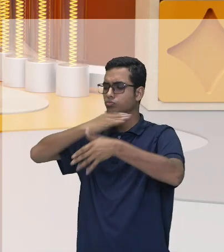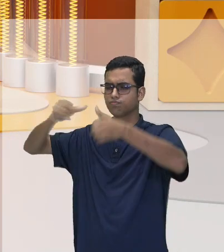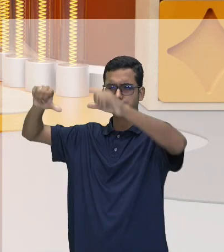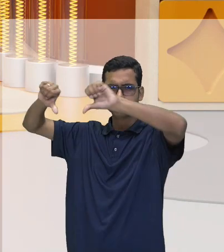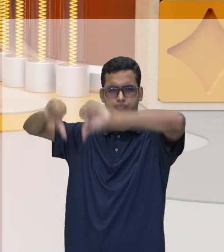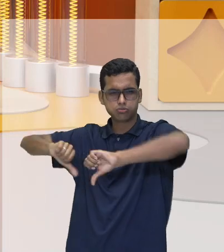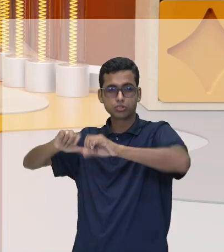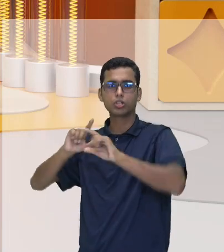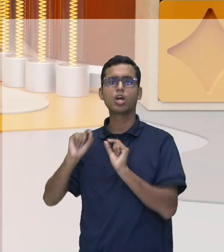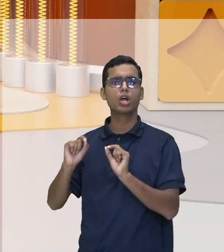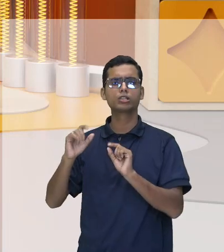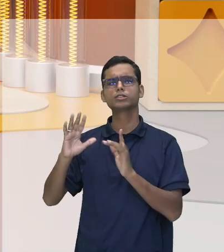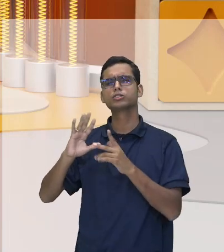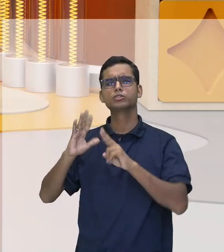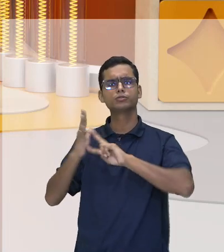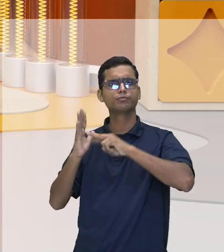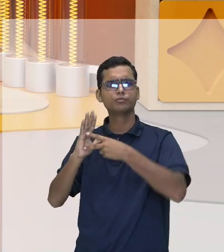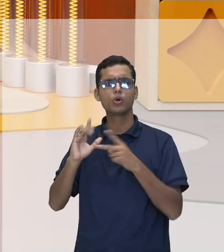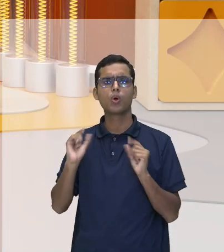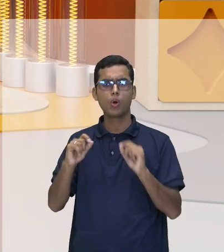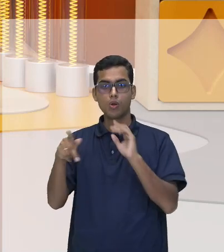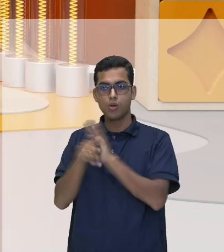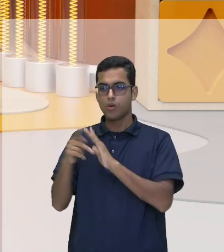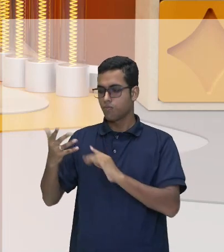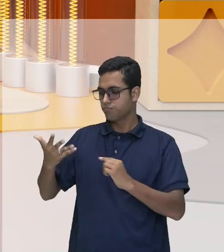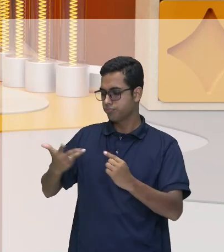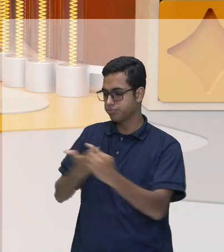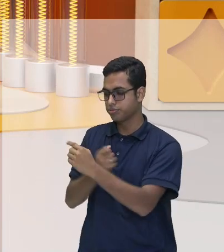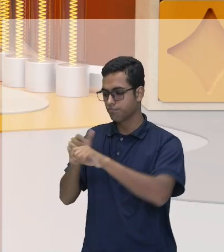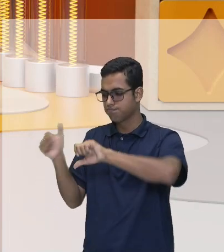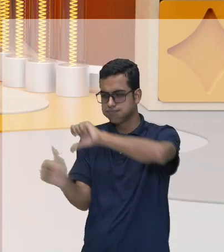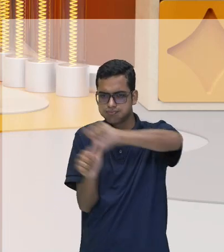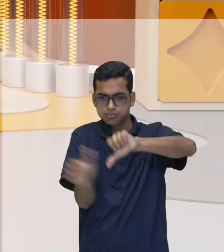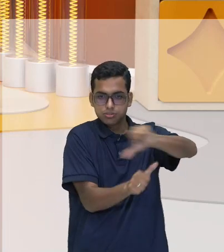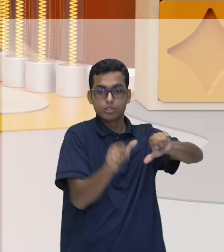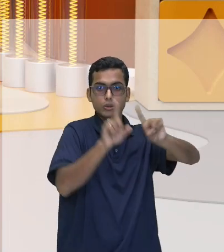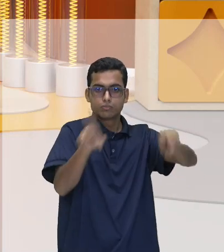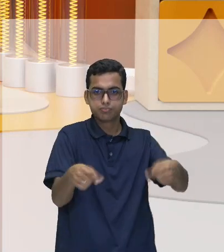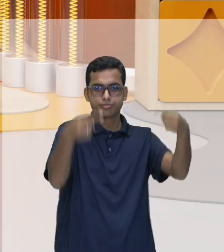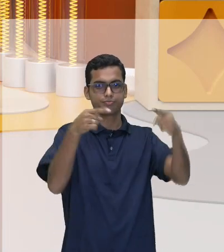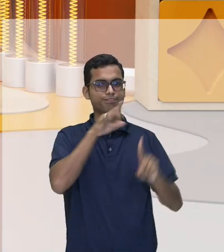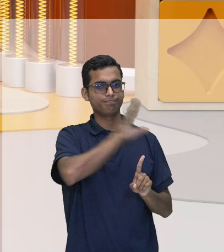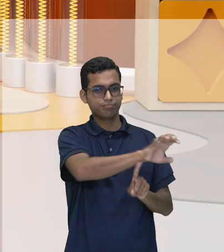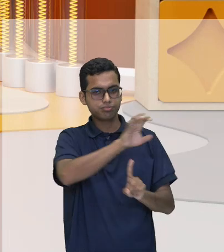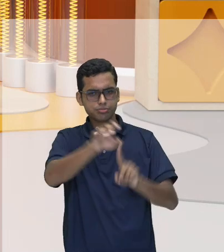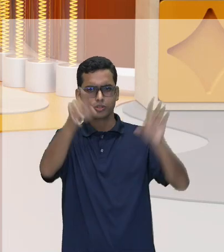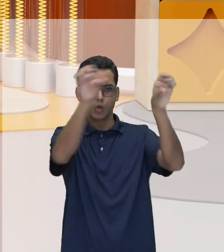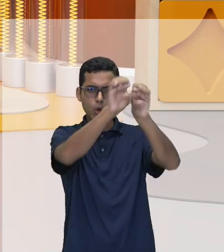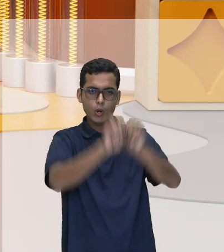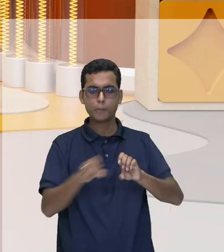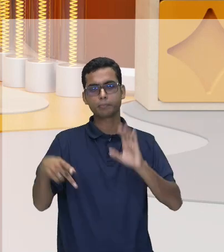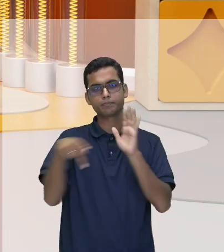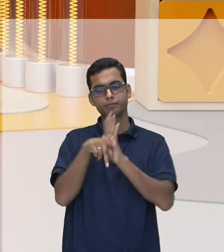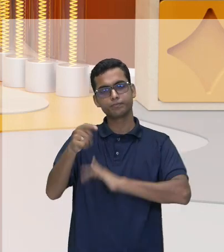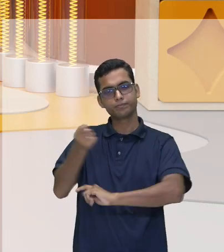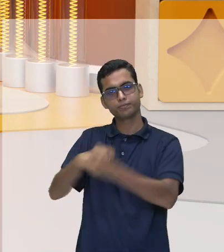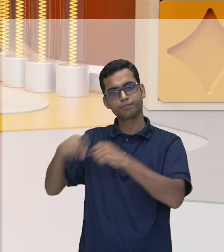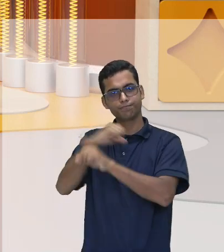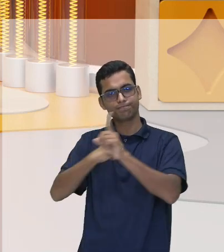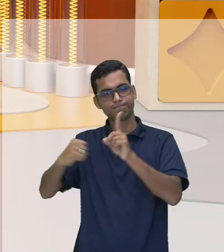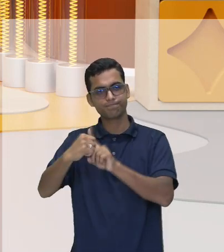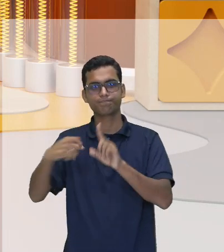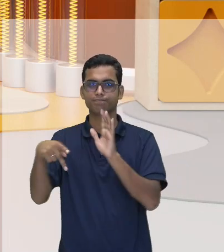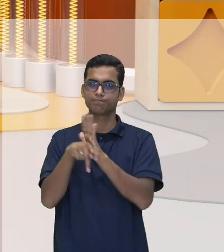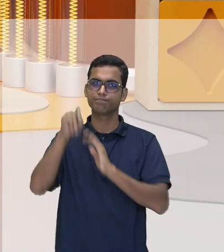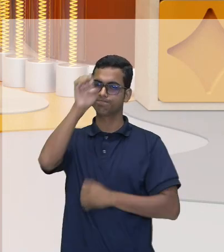que faziam parte ali aproximadamente de cerca de 3% da população francesa, que naquele